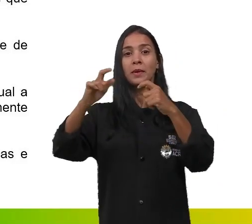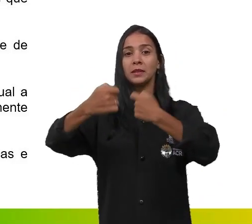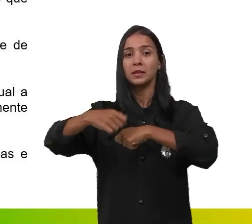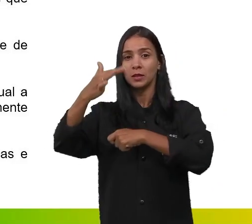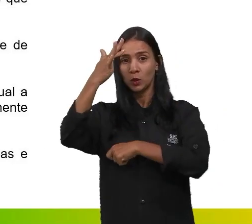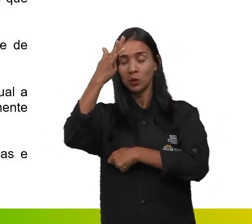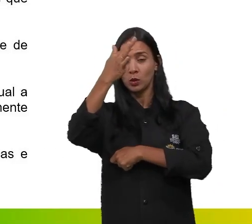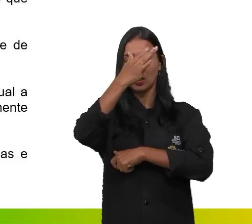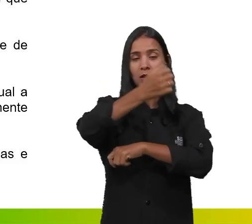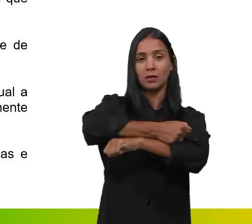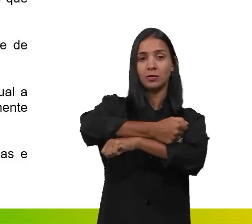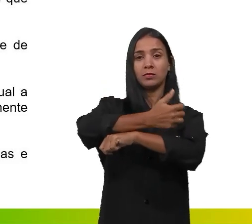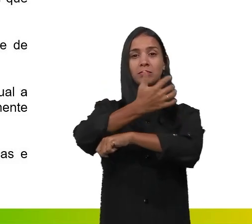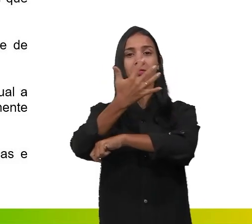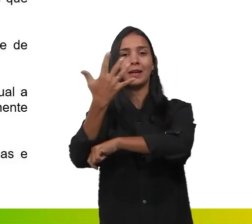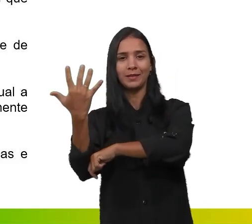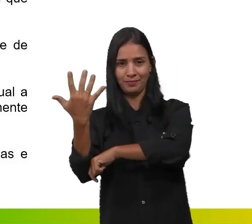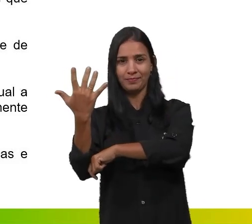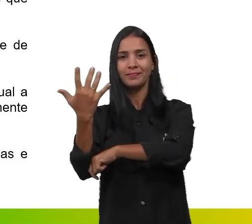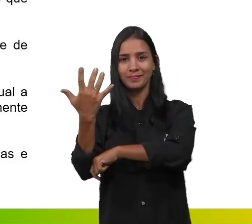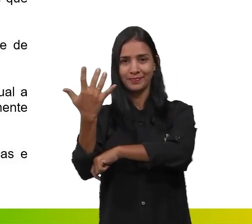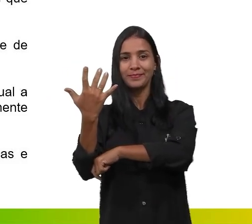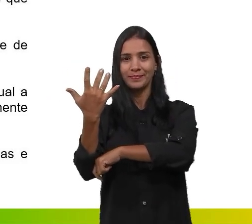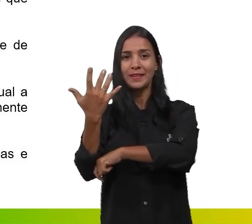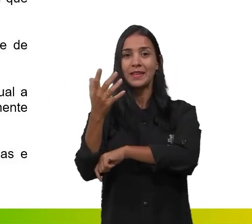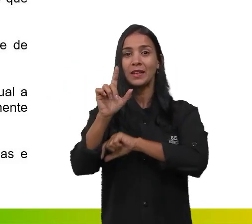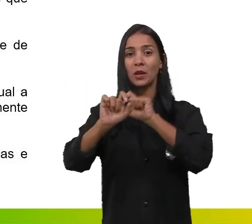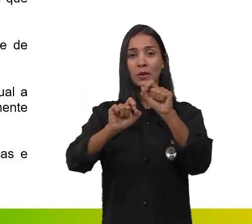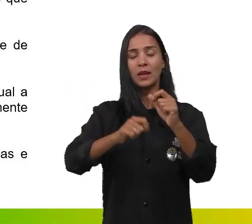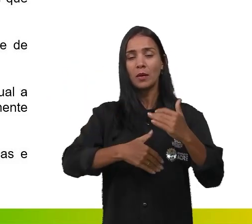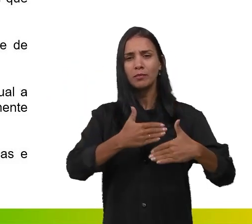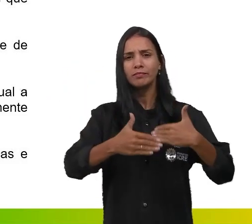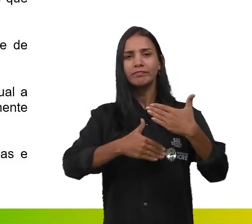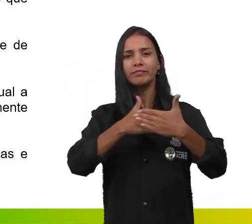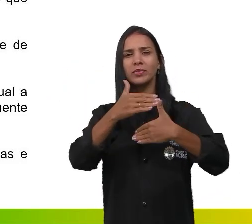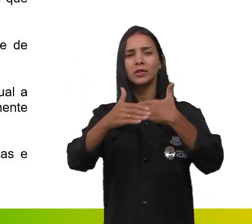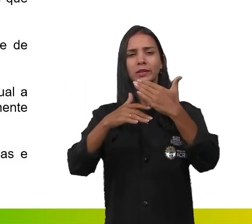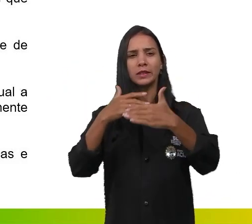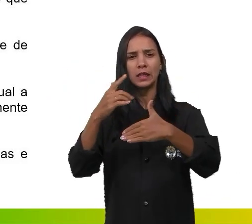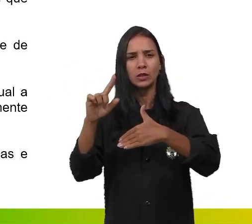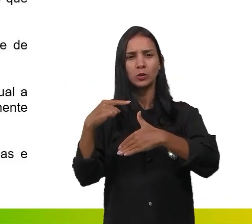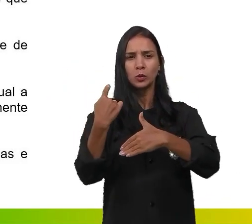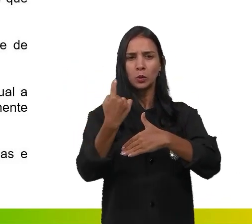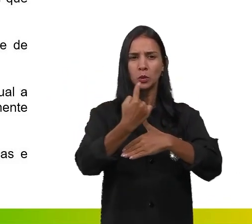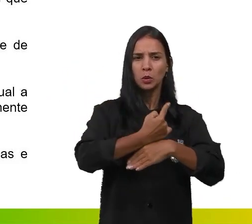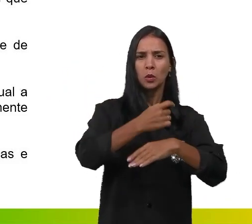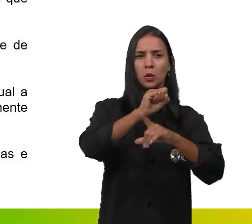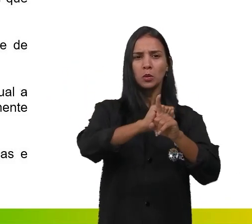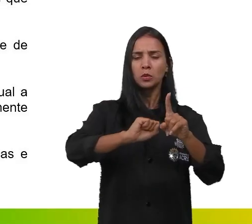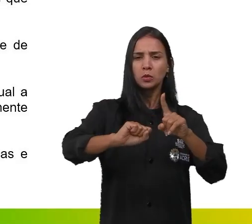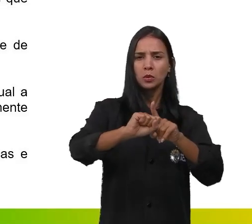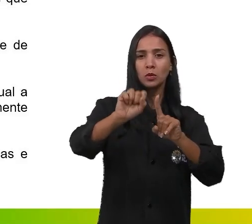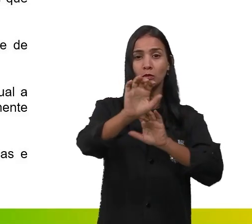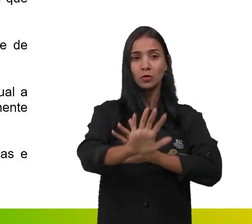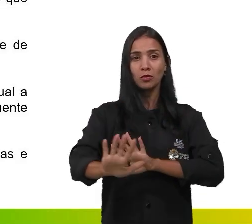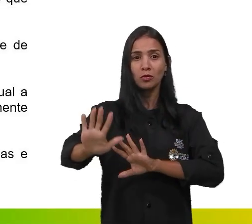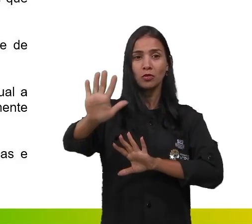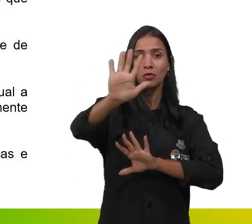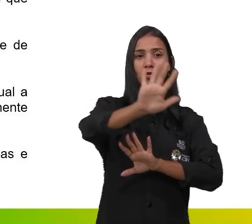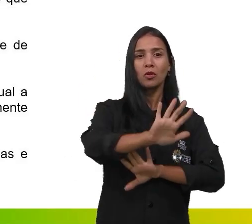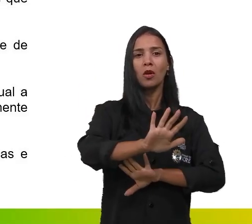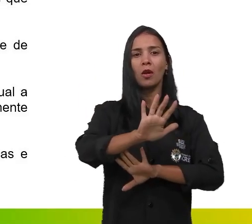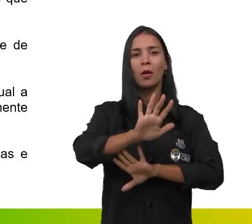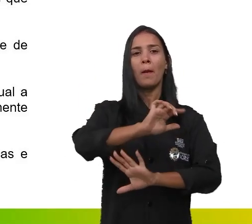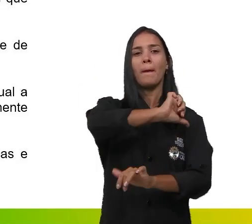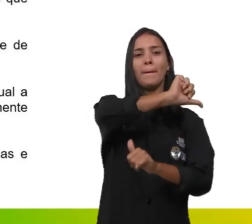filosofia descolonizada. É um processo pelo qual a sociedade hegemônica passa